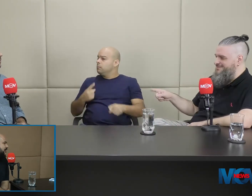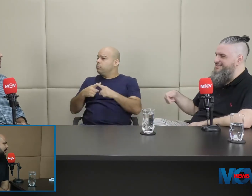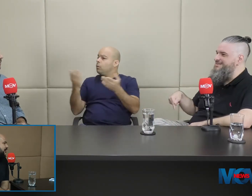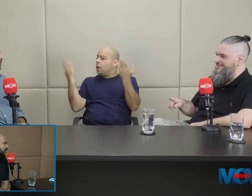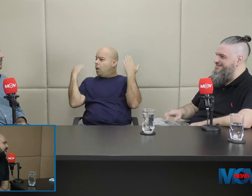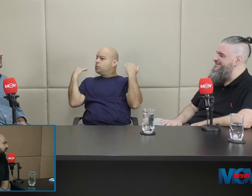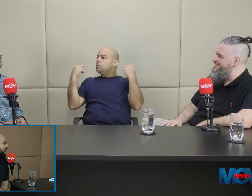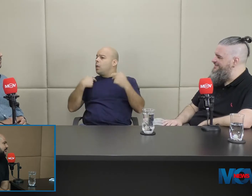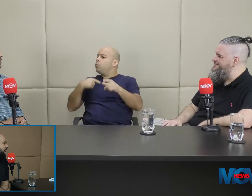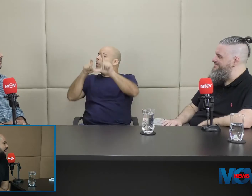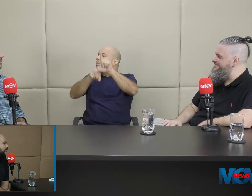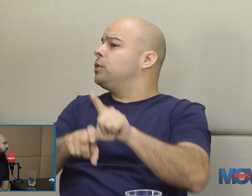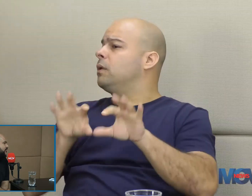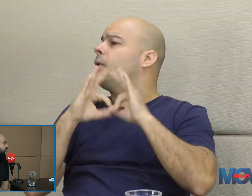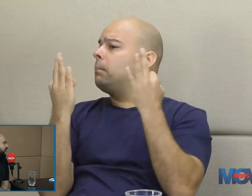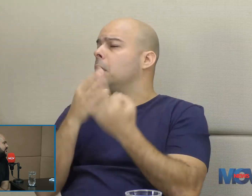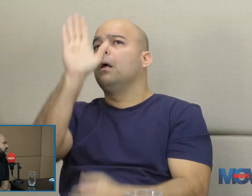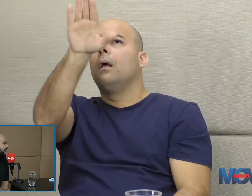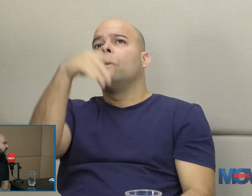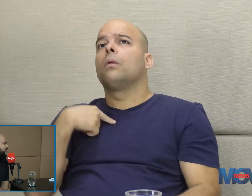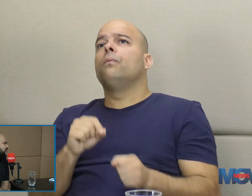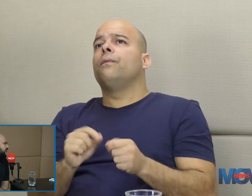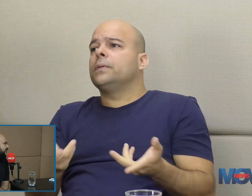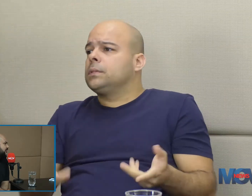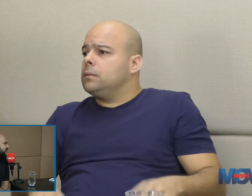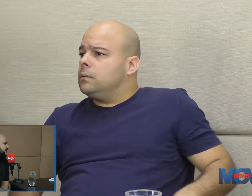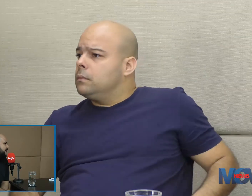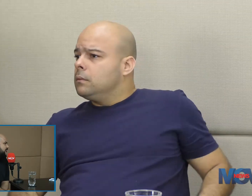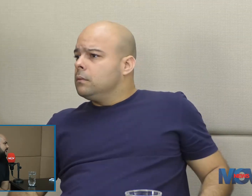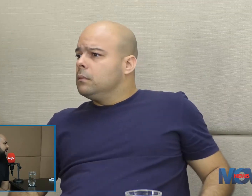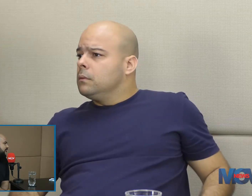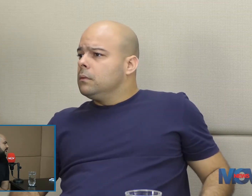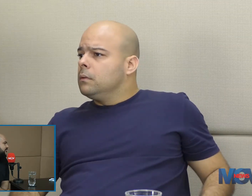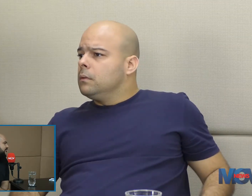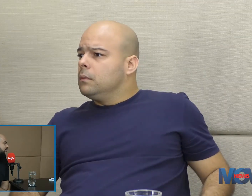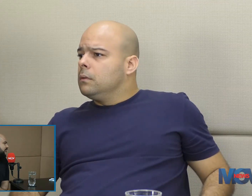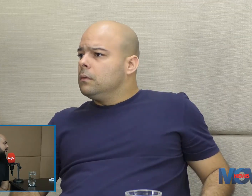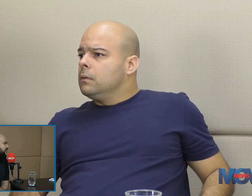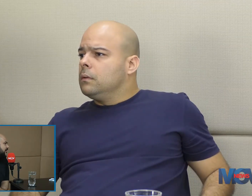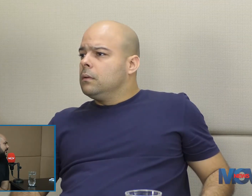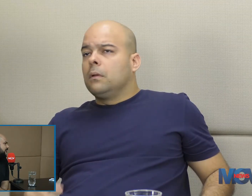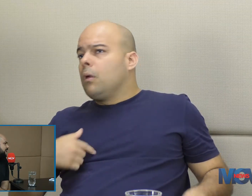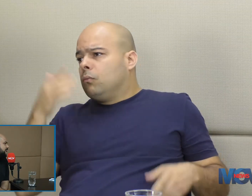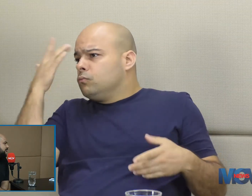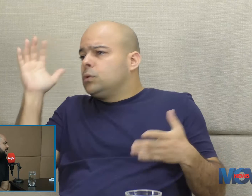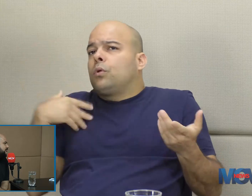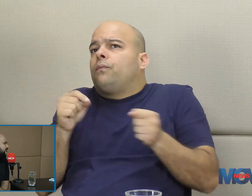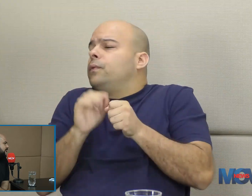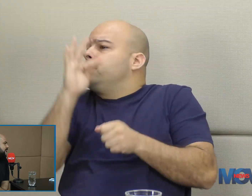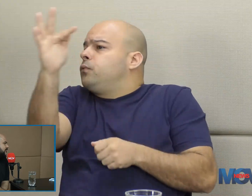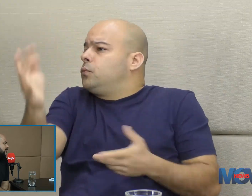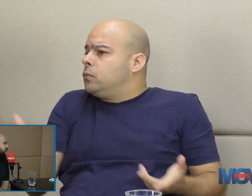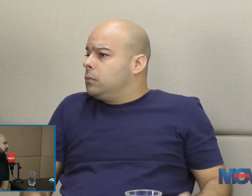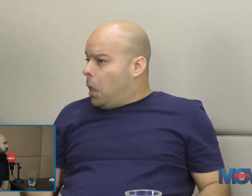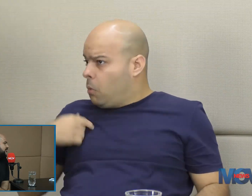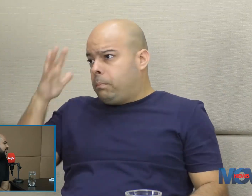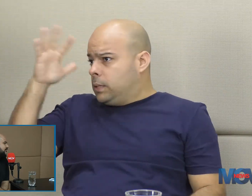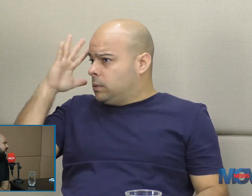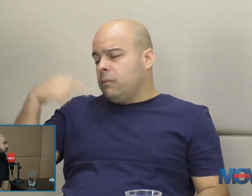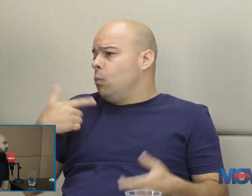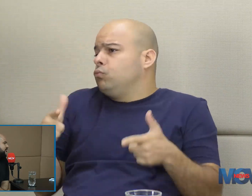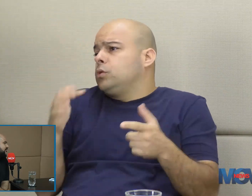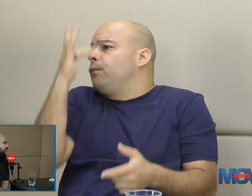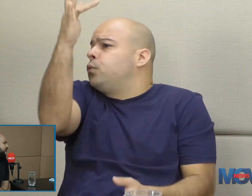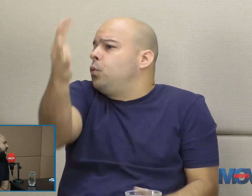e trabalhar na área? Porque antes eu dependia só da família. Então eu fazia o quê? Não fazia nada. Eu não fazia